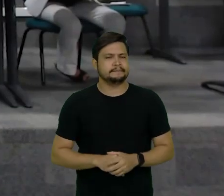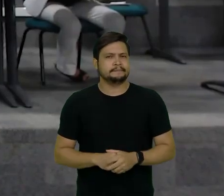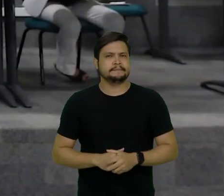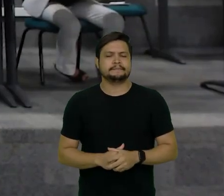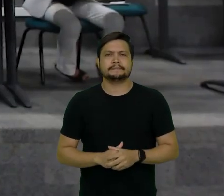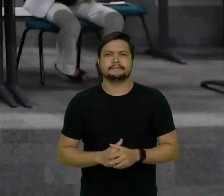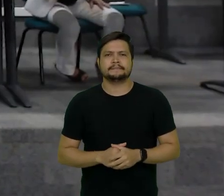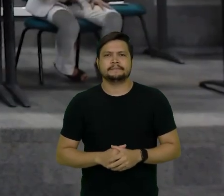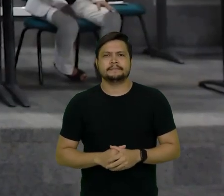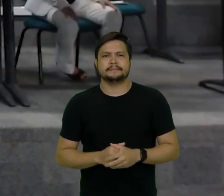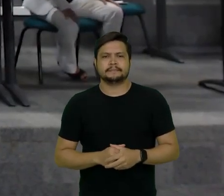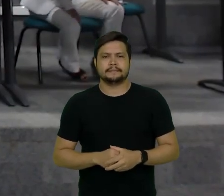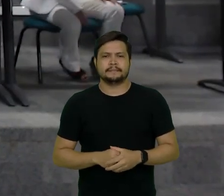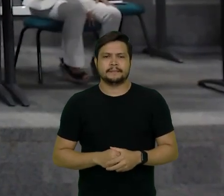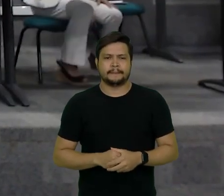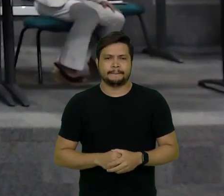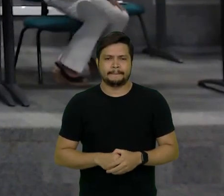programação.